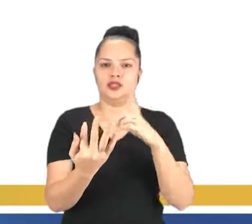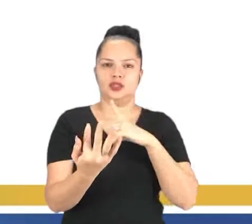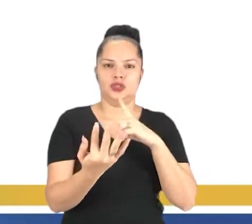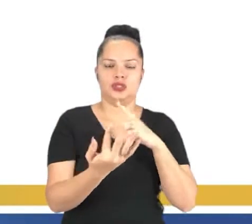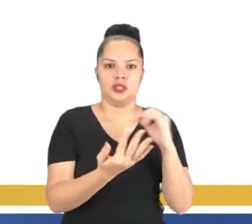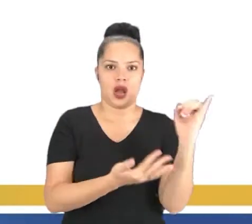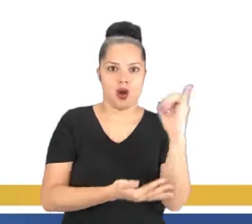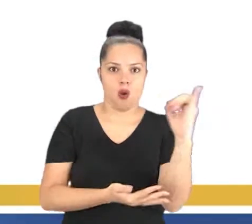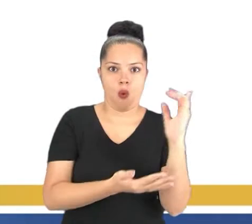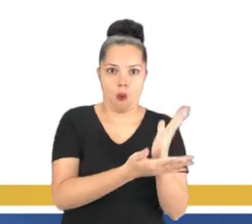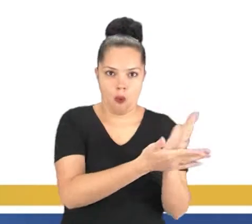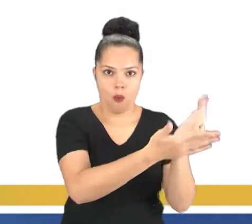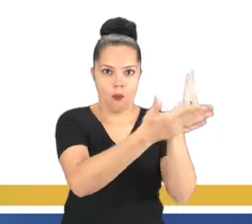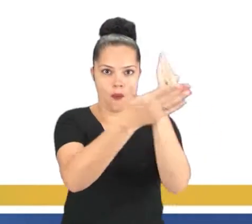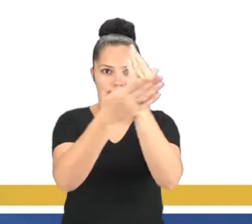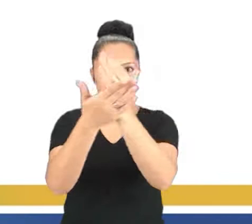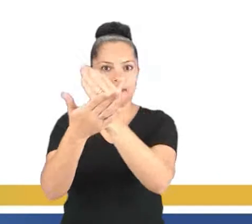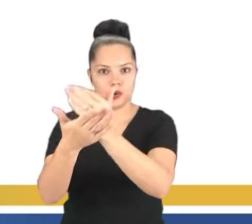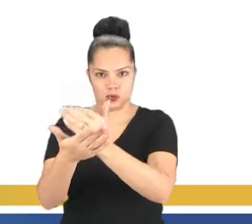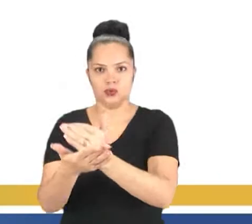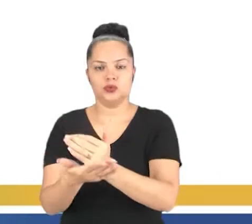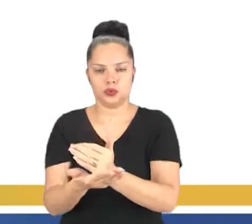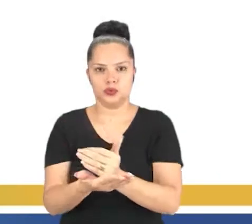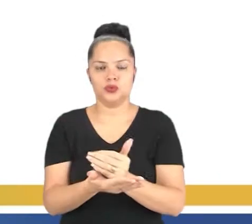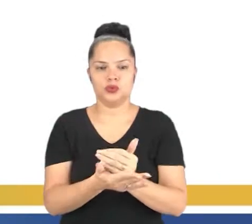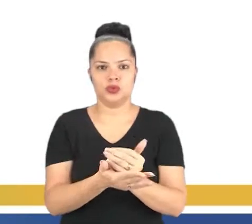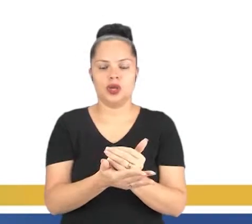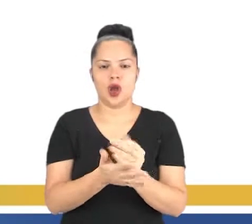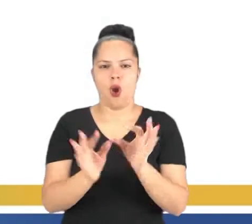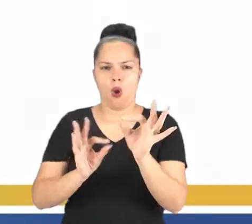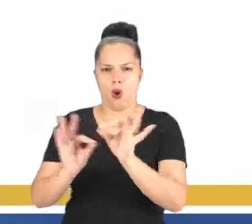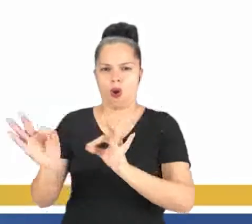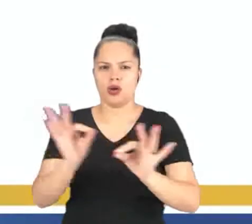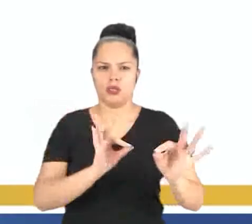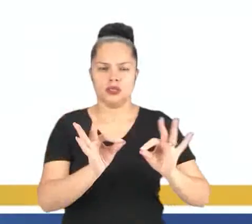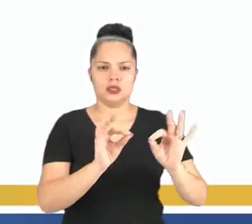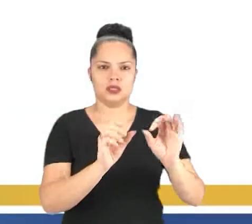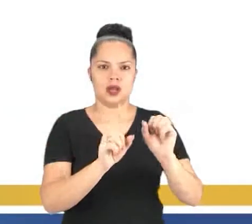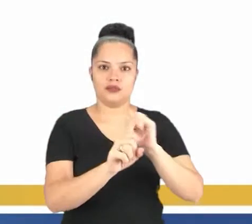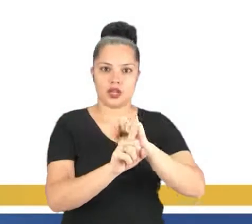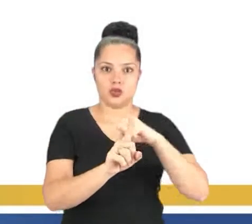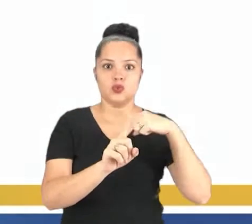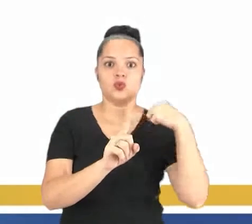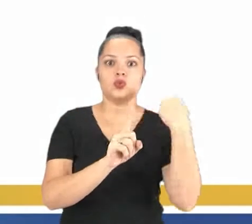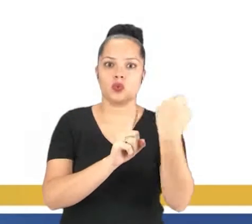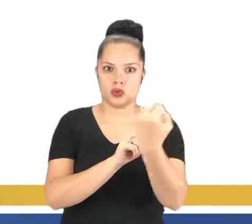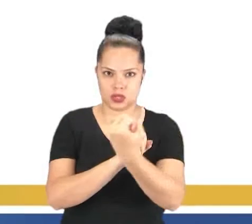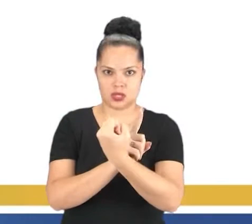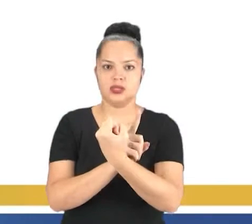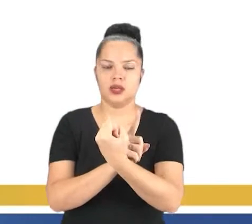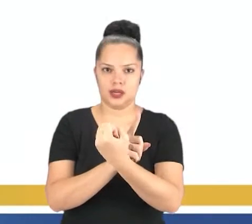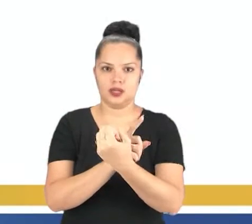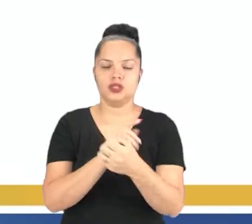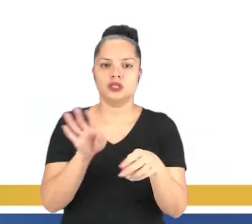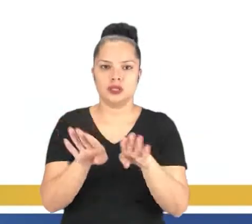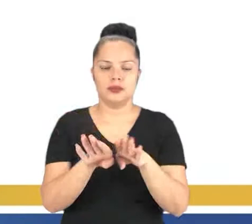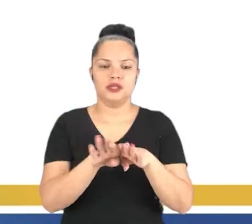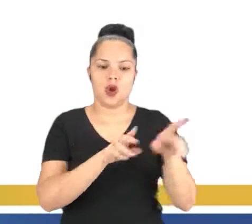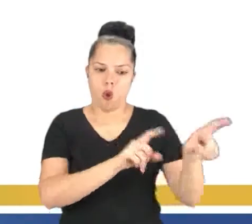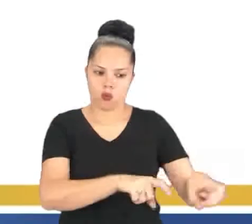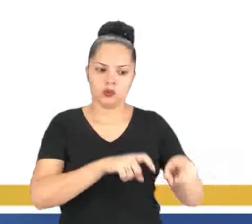tributação né os cálculos eram organizados em unidades sociais encarregados do trabalho agrícola